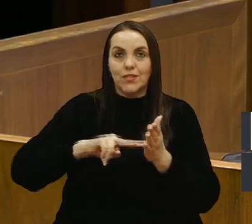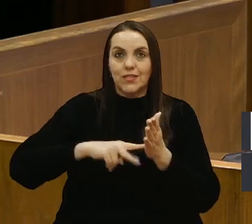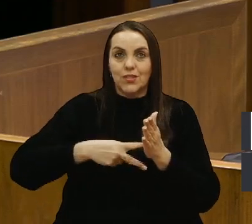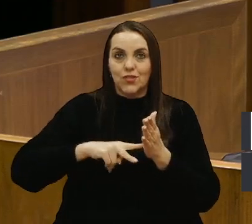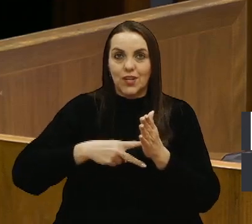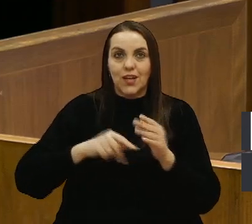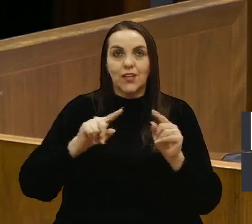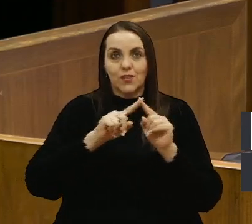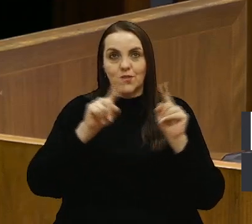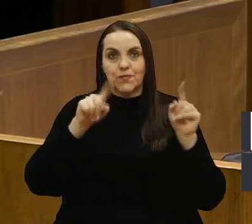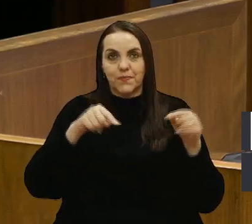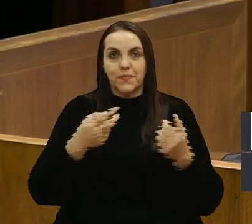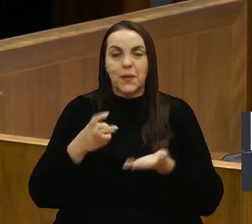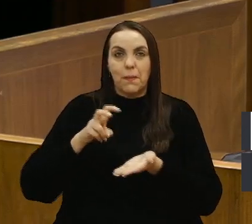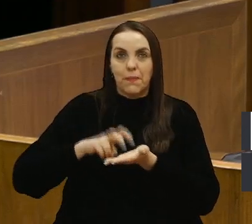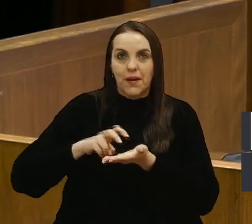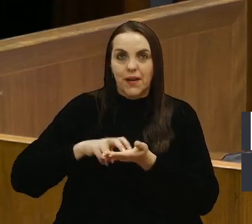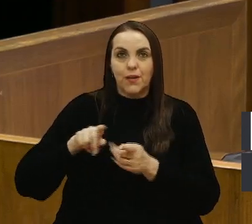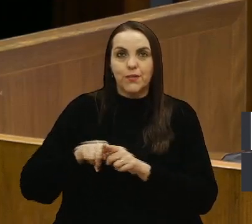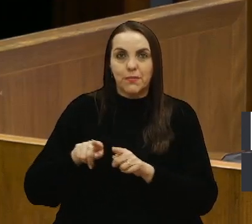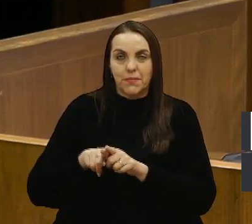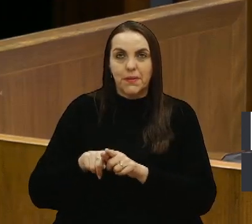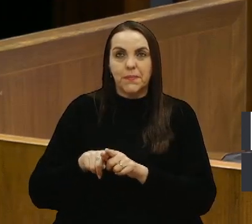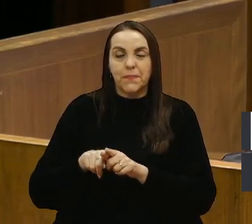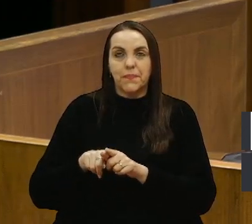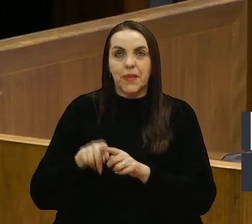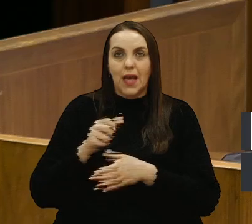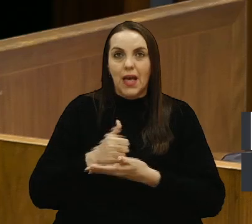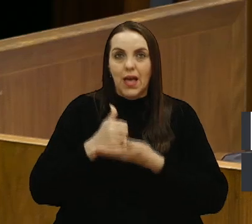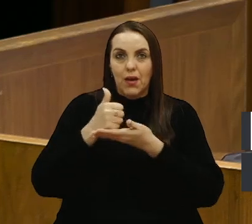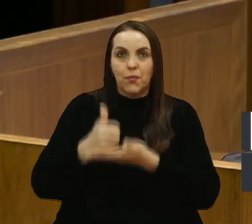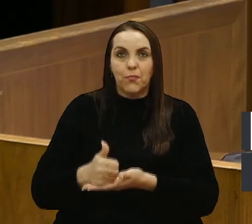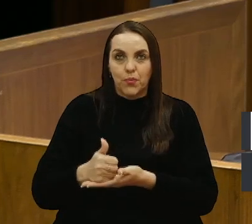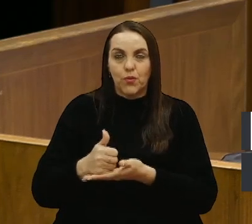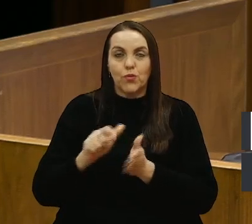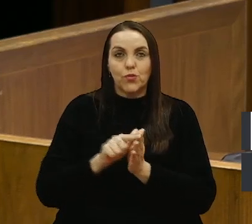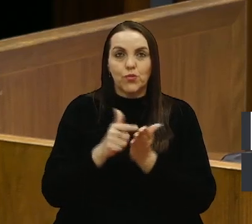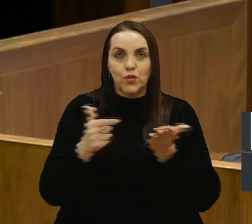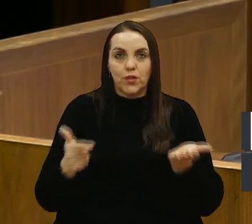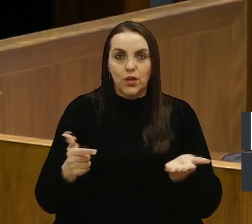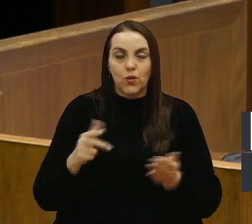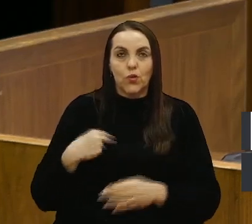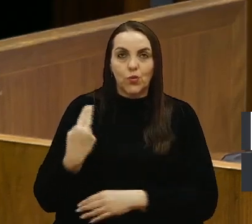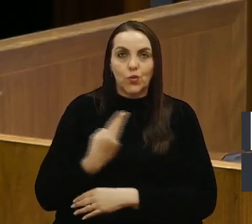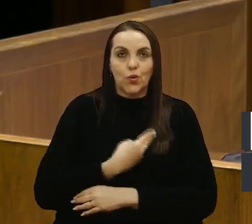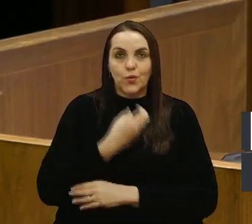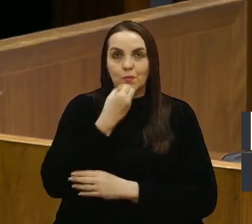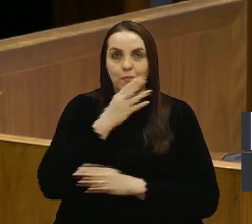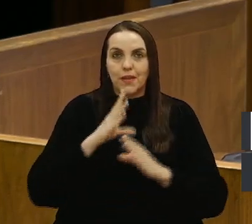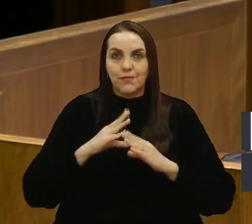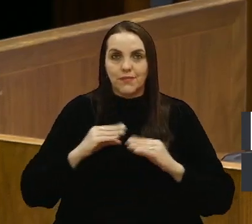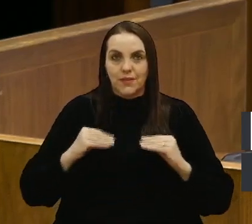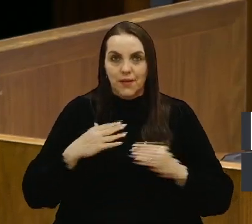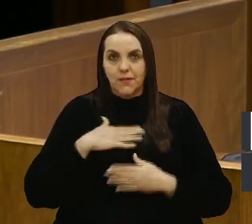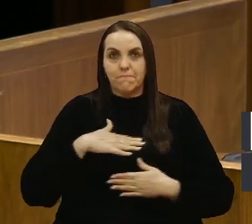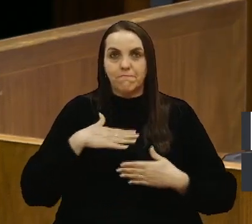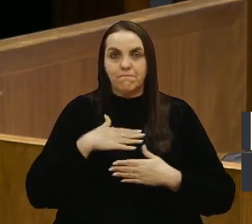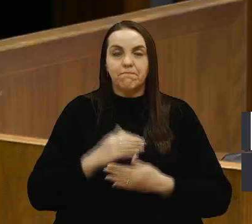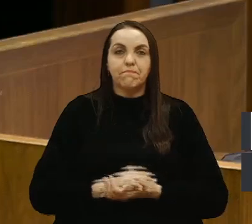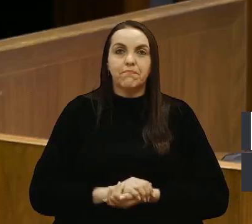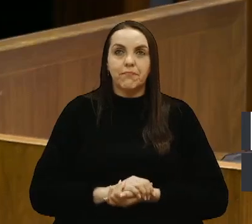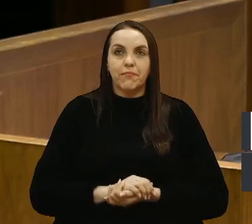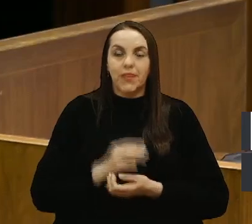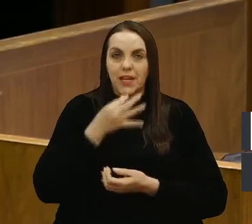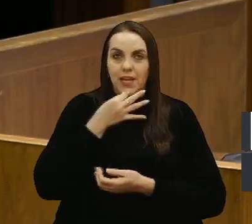do Sindibancários, e com o apoio do jornal Nosso Bem-Estar, a gente traz a Caxias a